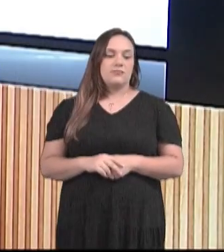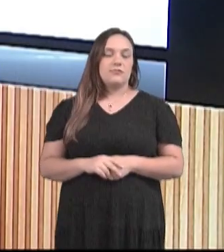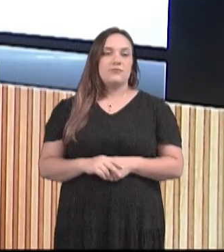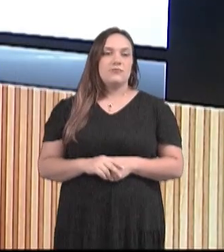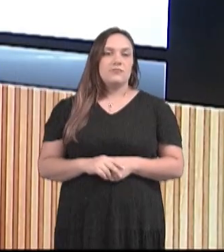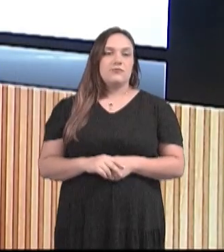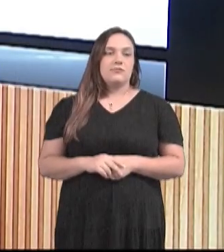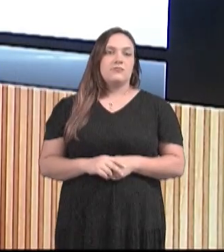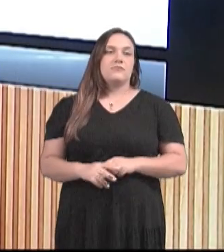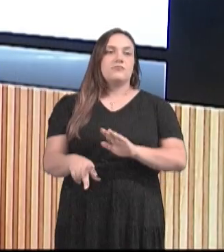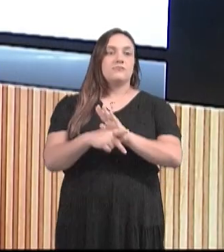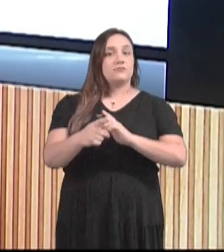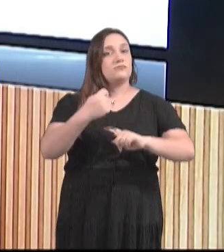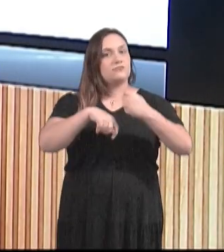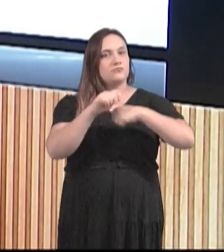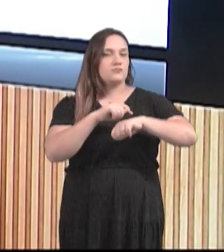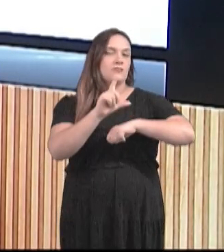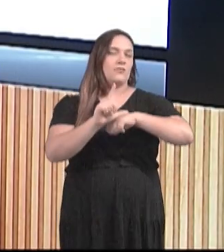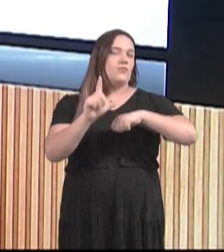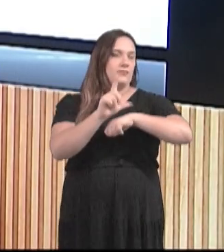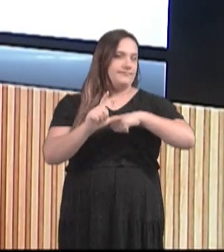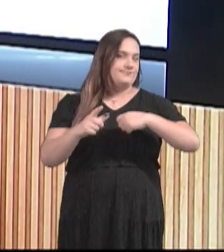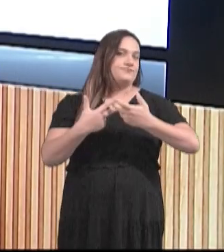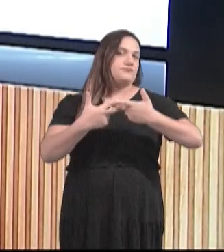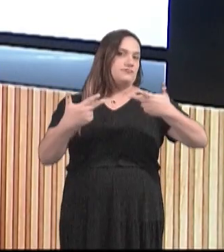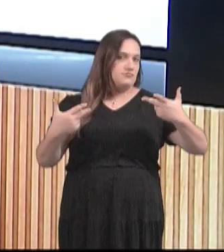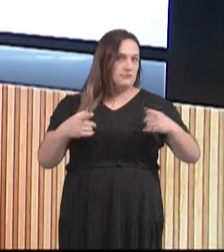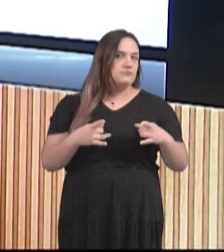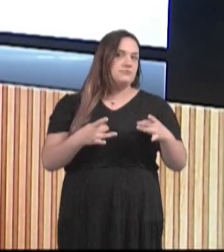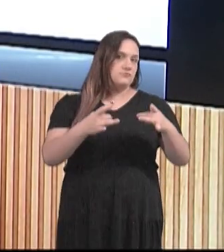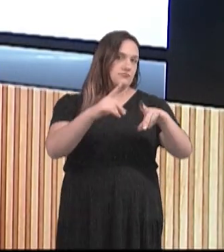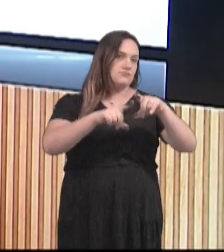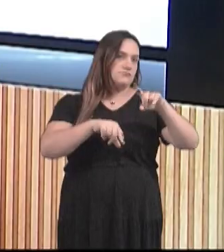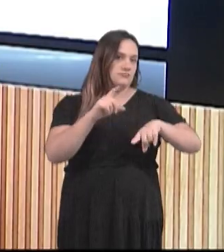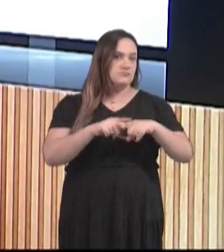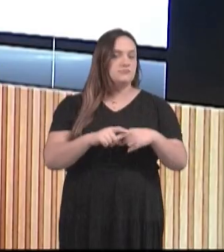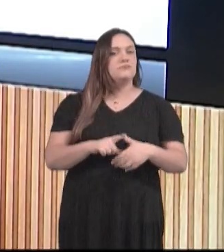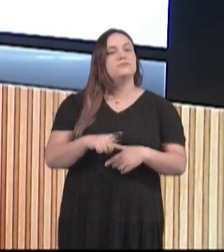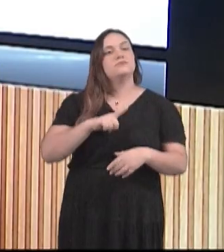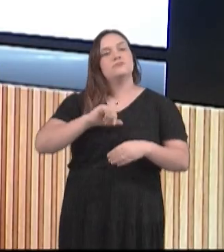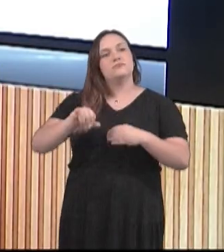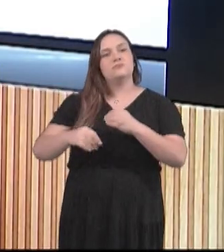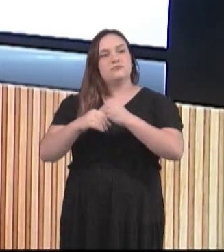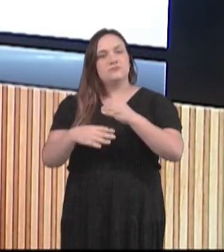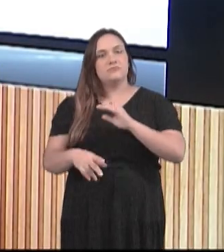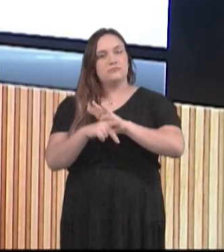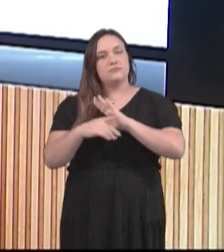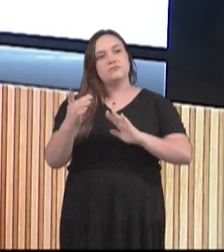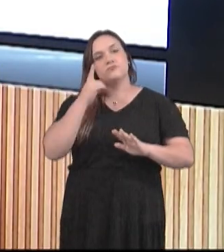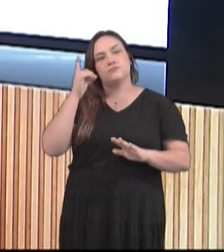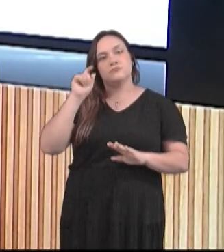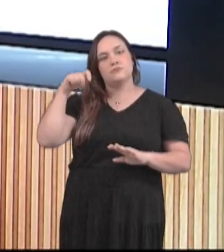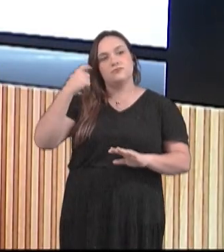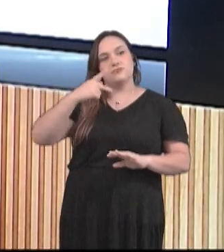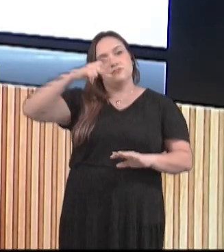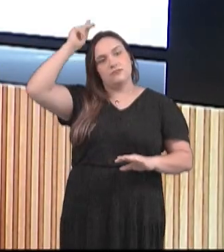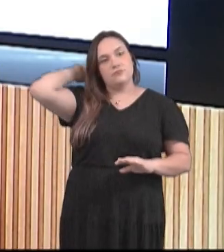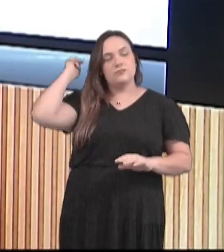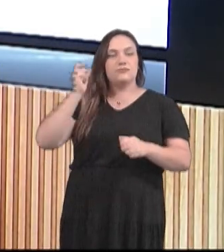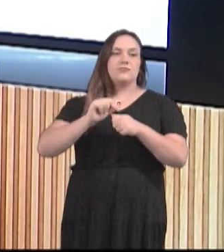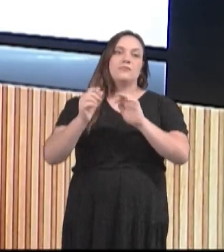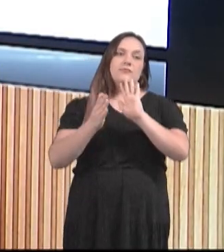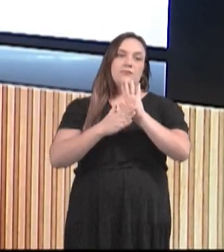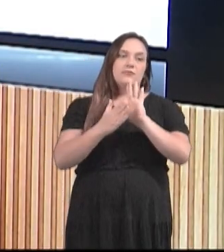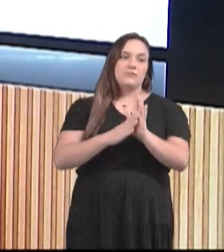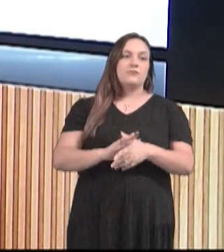ligadas ao comércio. E, inclusive, a gente trouxe um trecho da justificativa do deputado Paulo Correia ao propor o